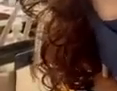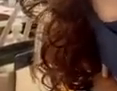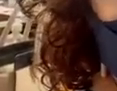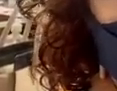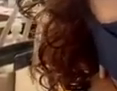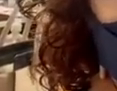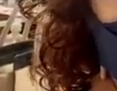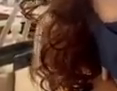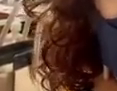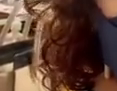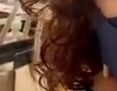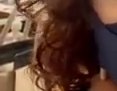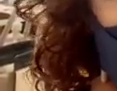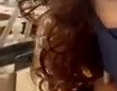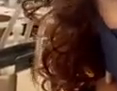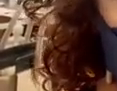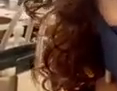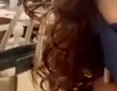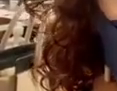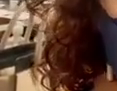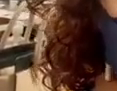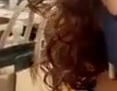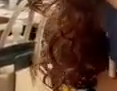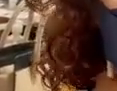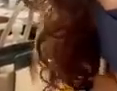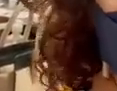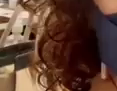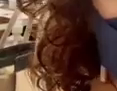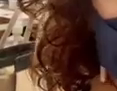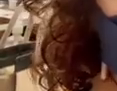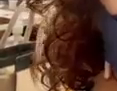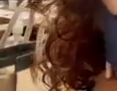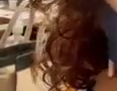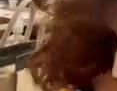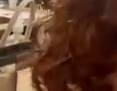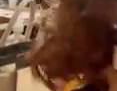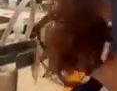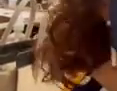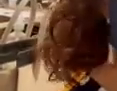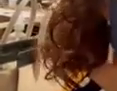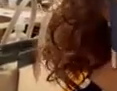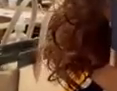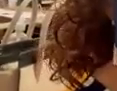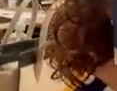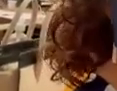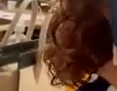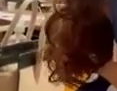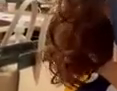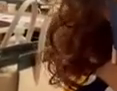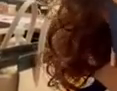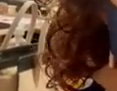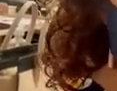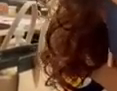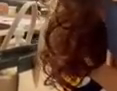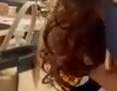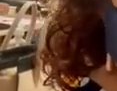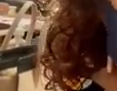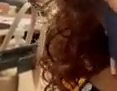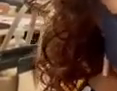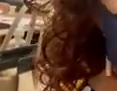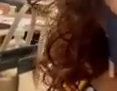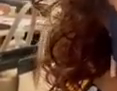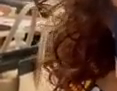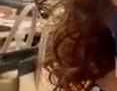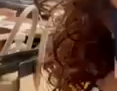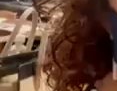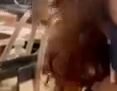dar uma mulher dessa forma. O presidente da CPI dizendo que é ser irônico como algo positivo. Agora é algo positivo ser irônico e gritar